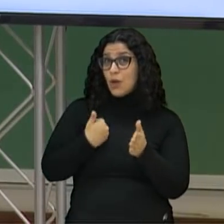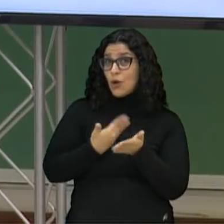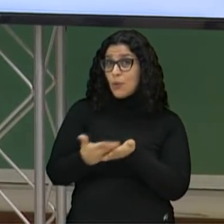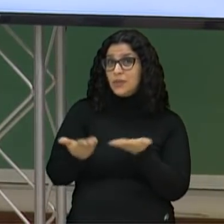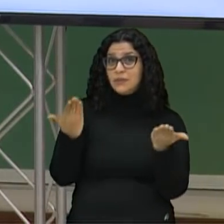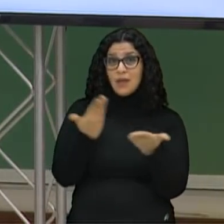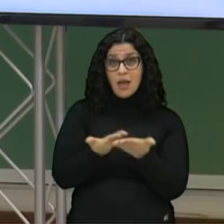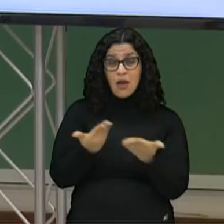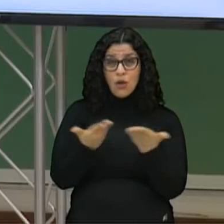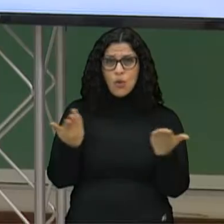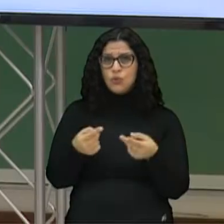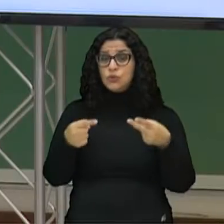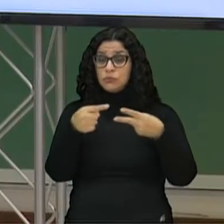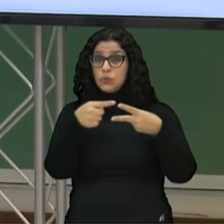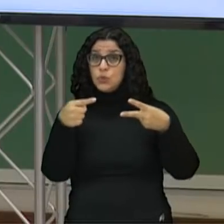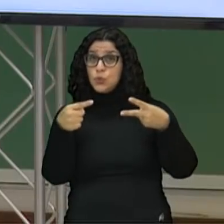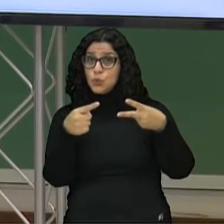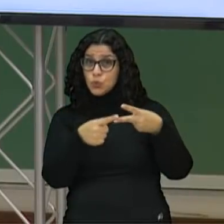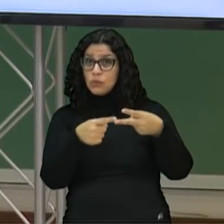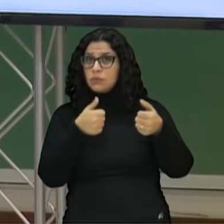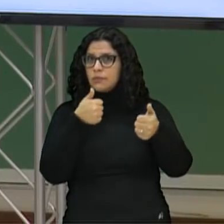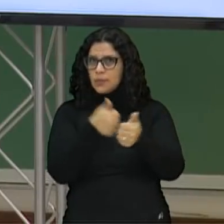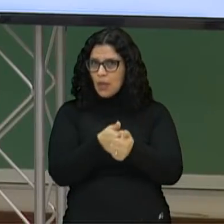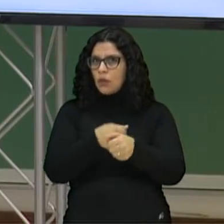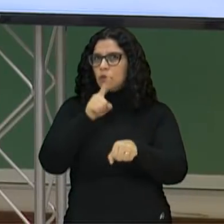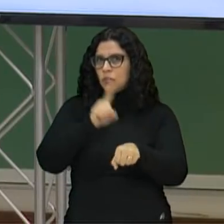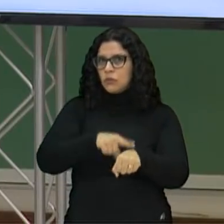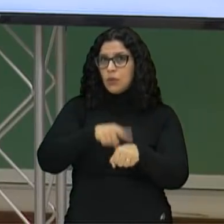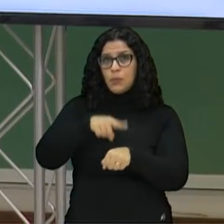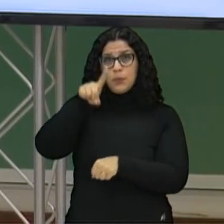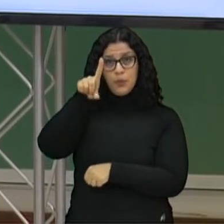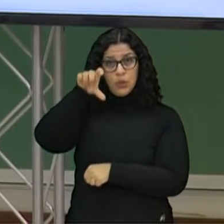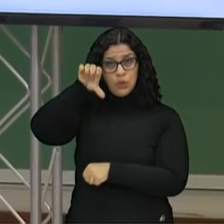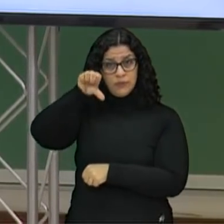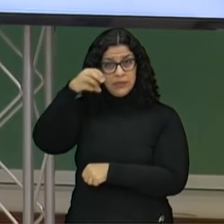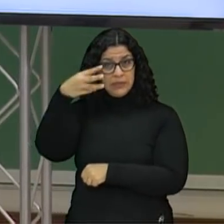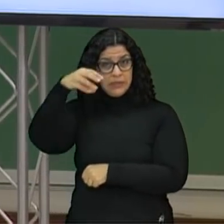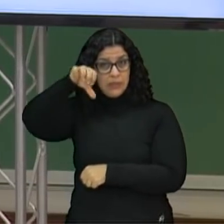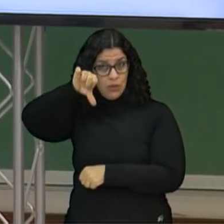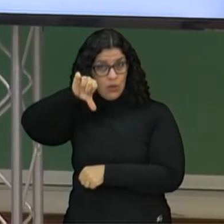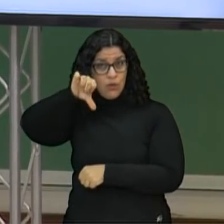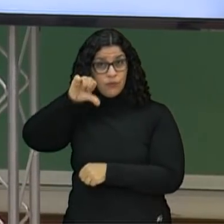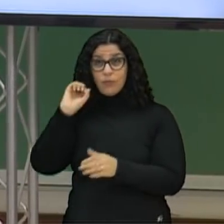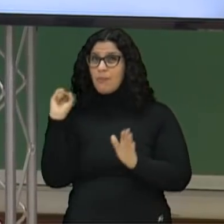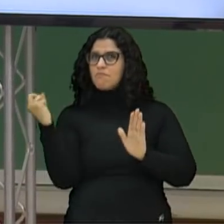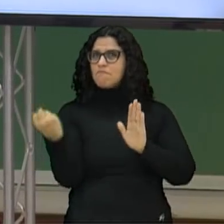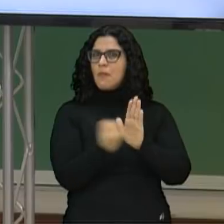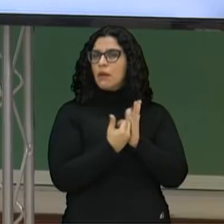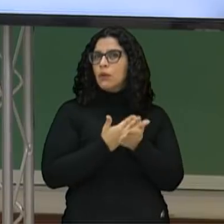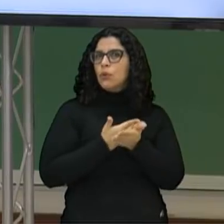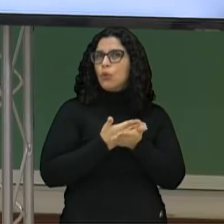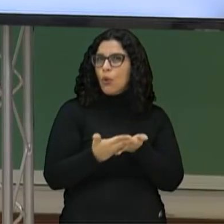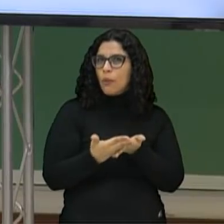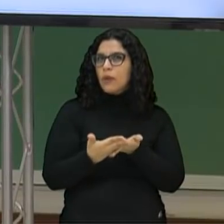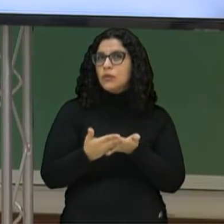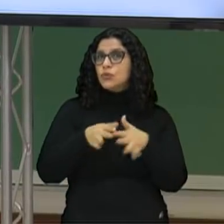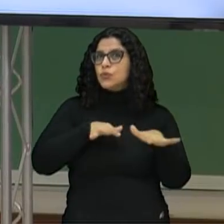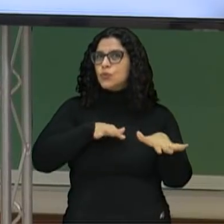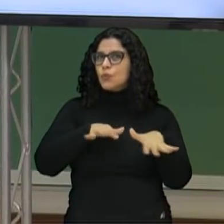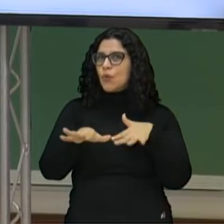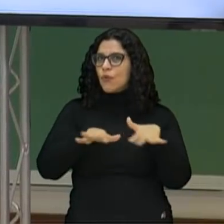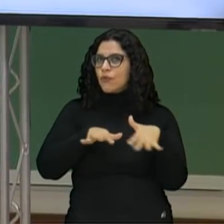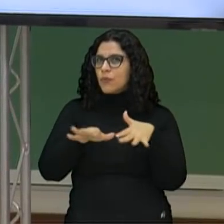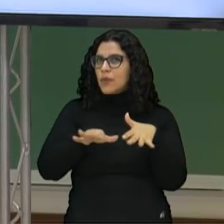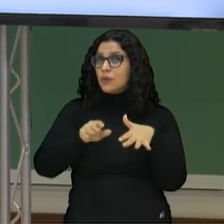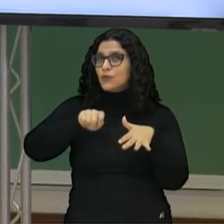hoje. Dois momentos muito próximos, em 1939, marcaram o início dos